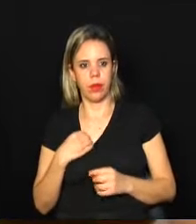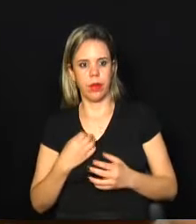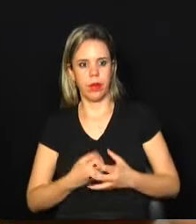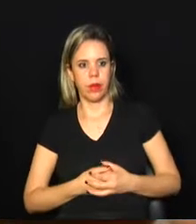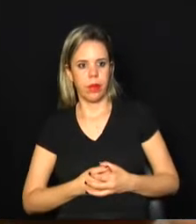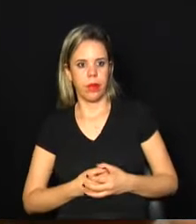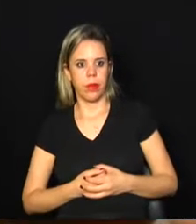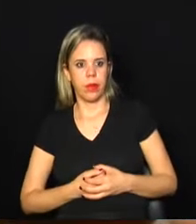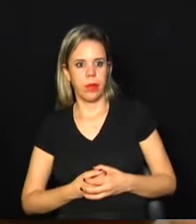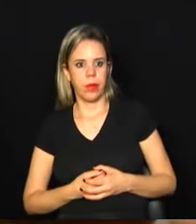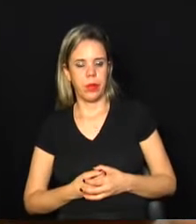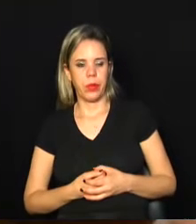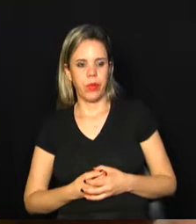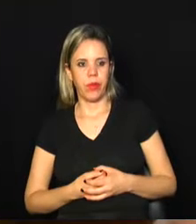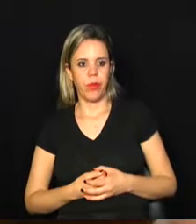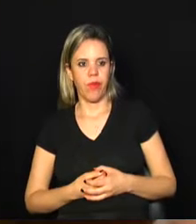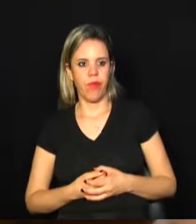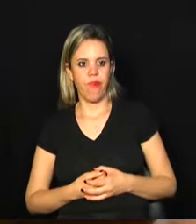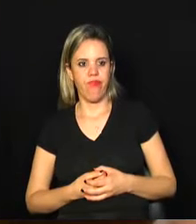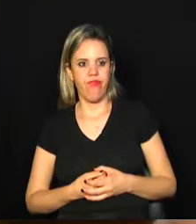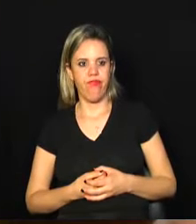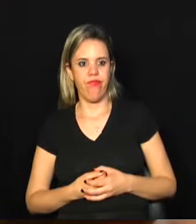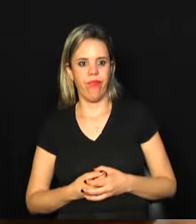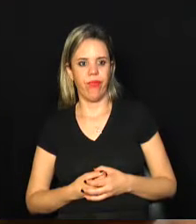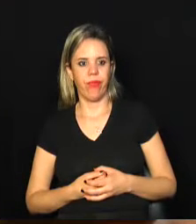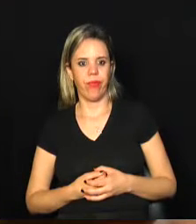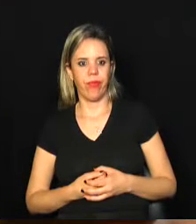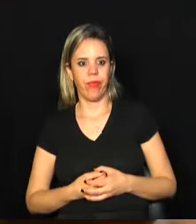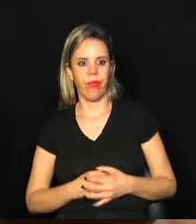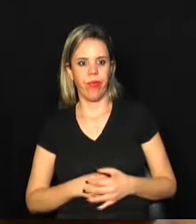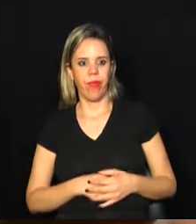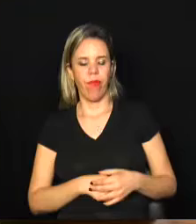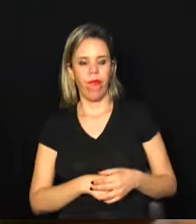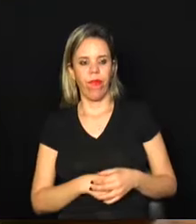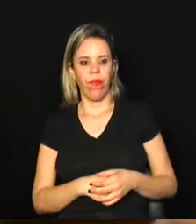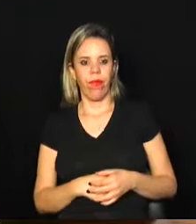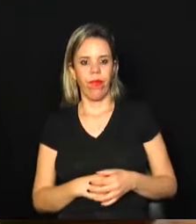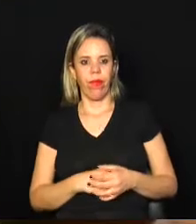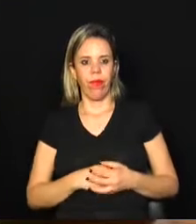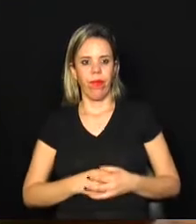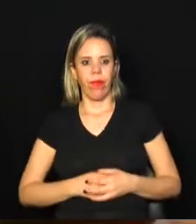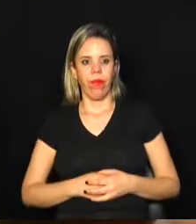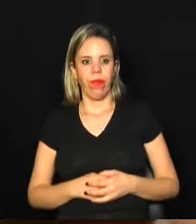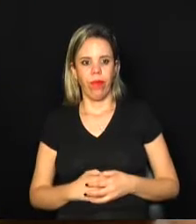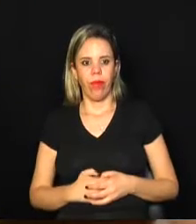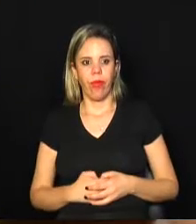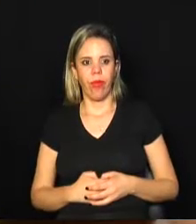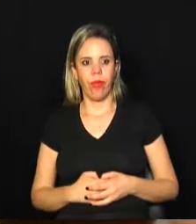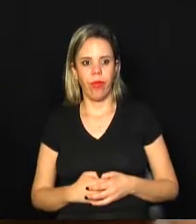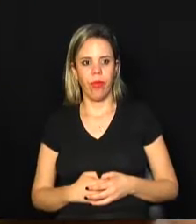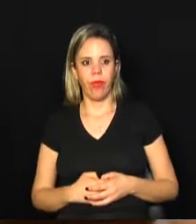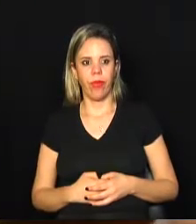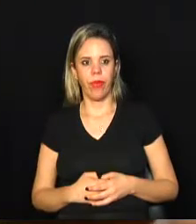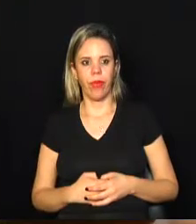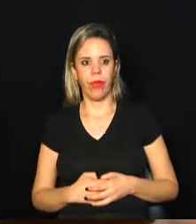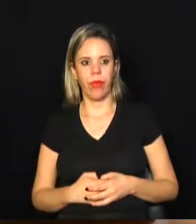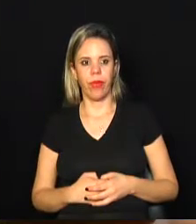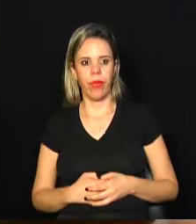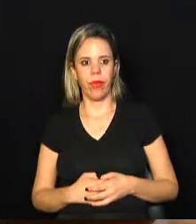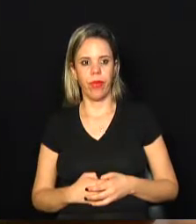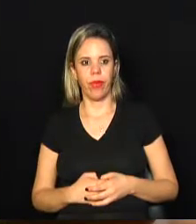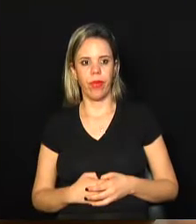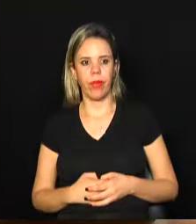Olá eu sou quem fez isso se você falasse no seu